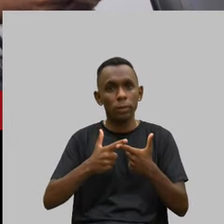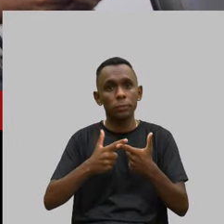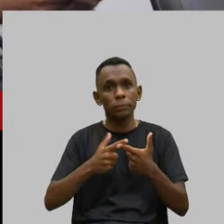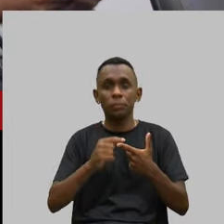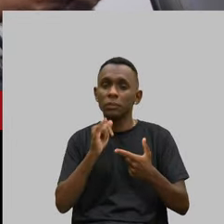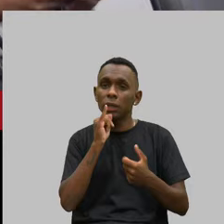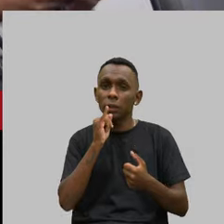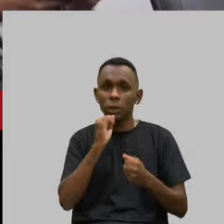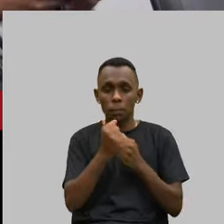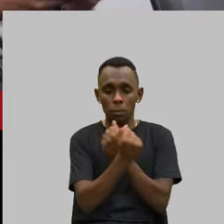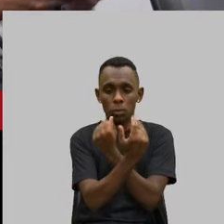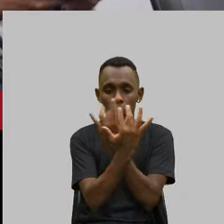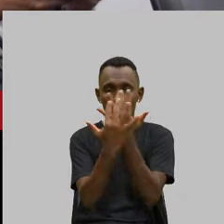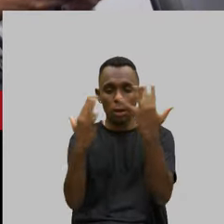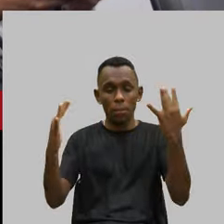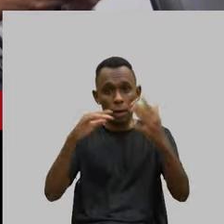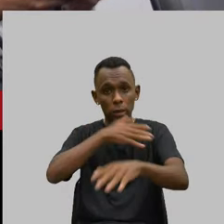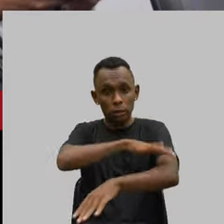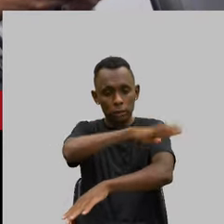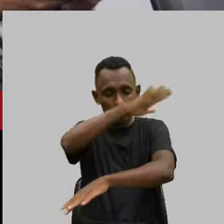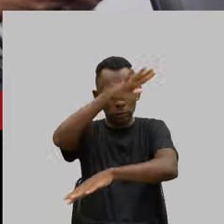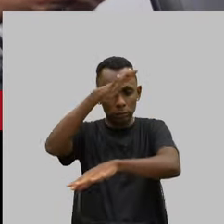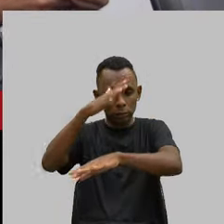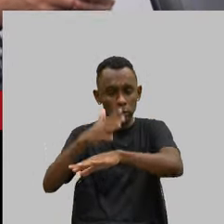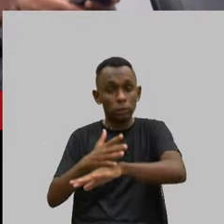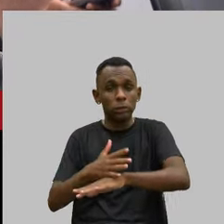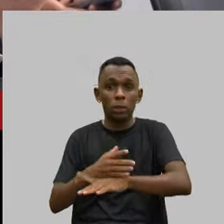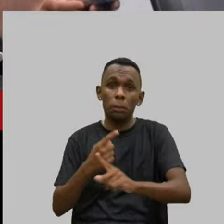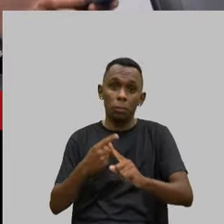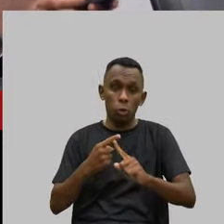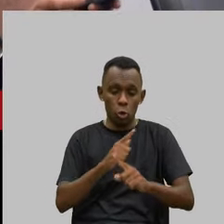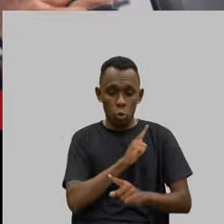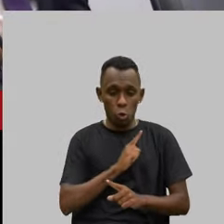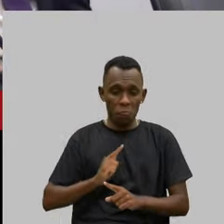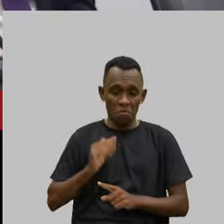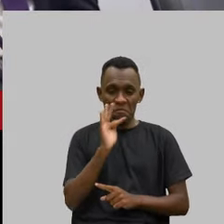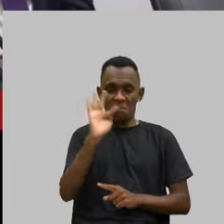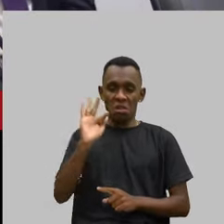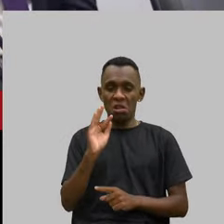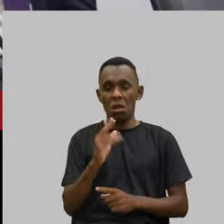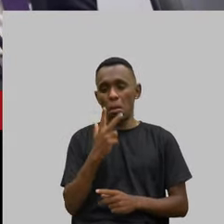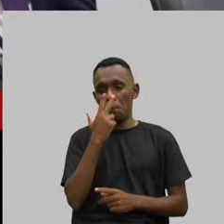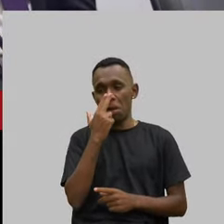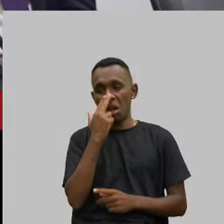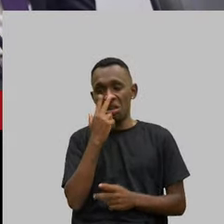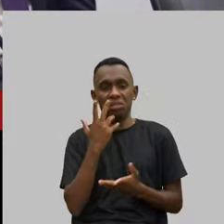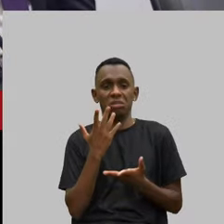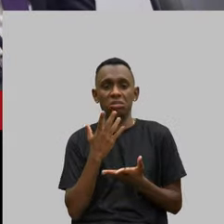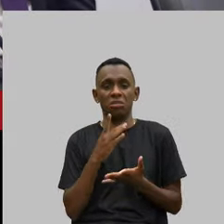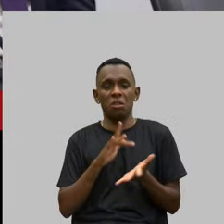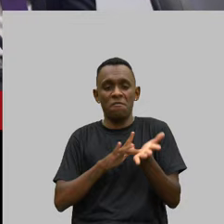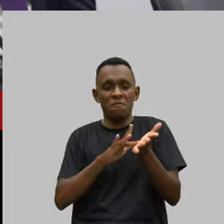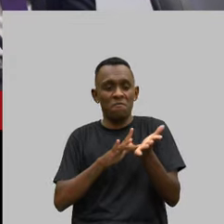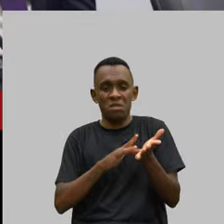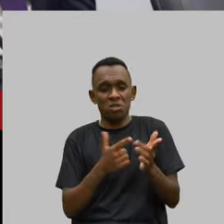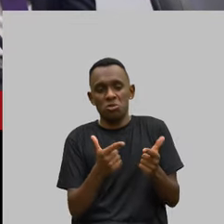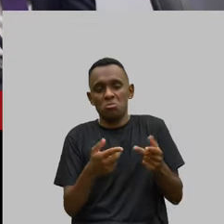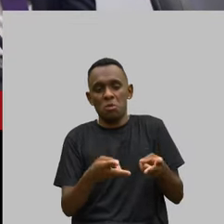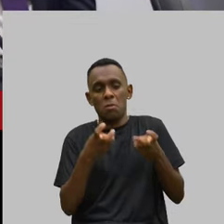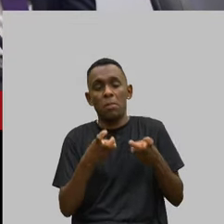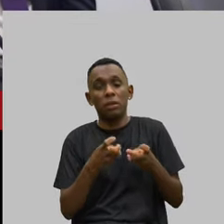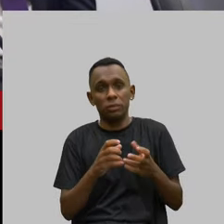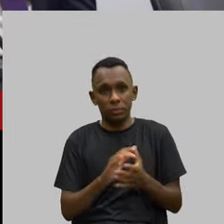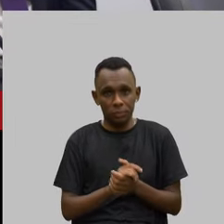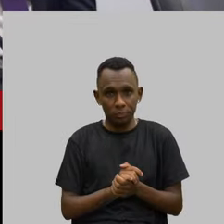queimadas do serrado que o governo federal finge que não existe e do Pantanal nem se fala